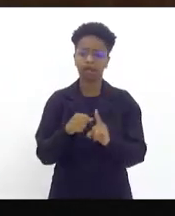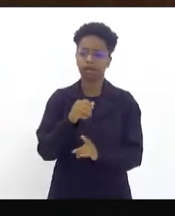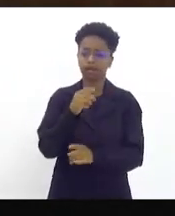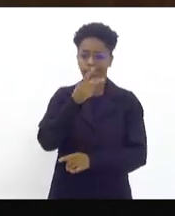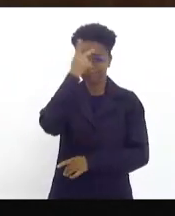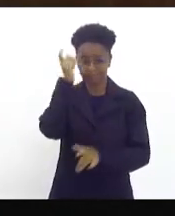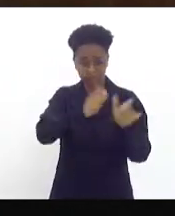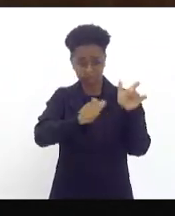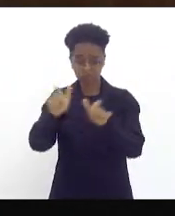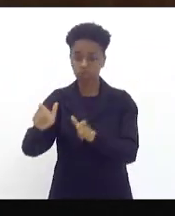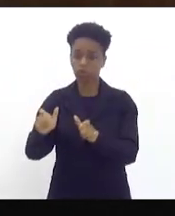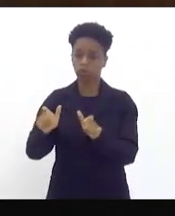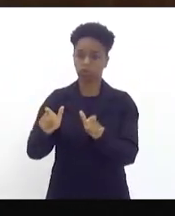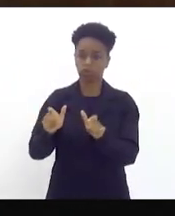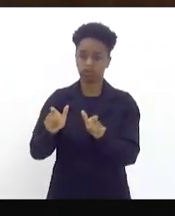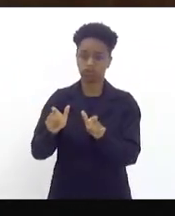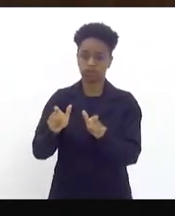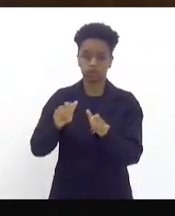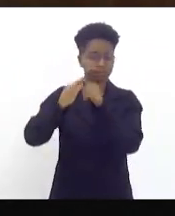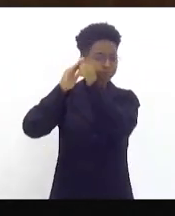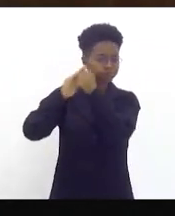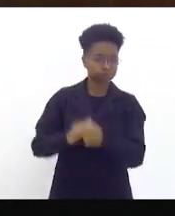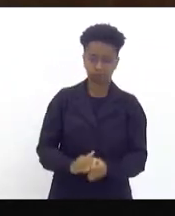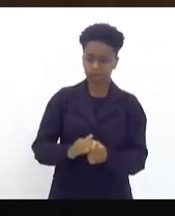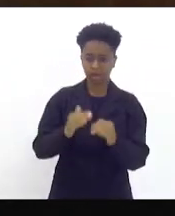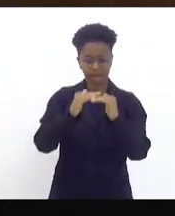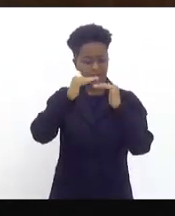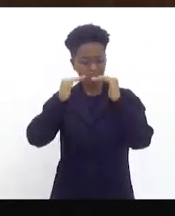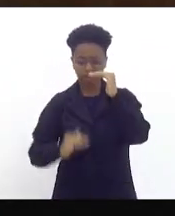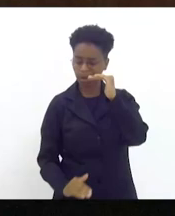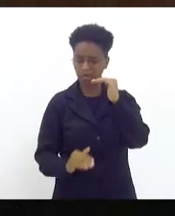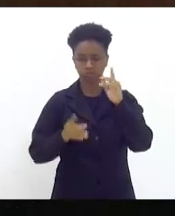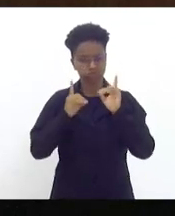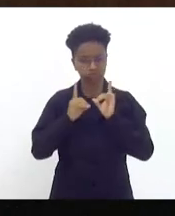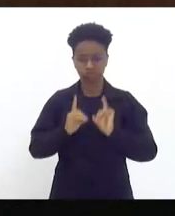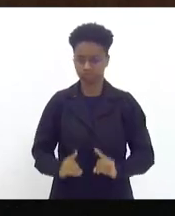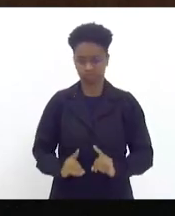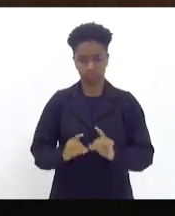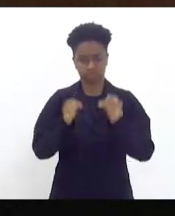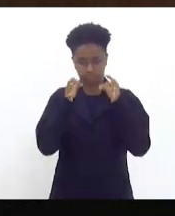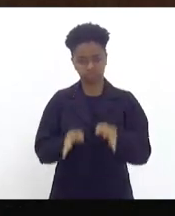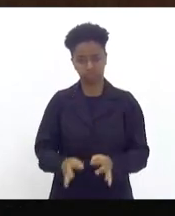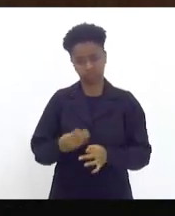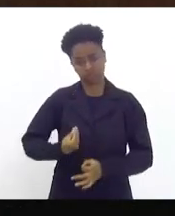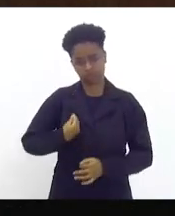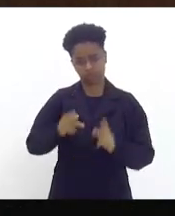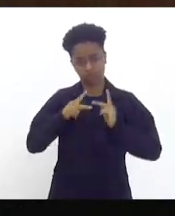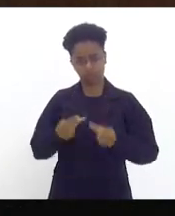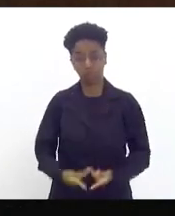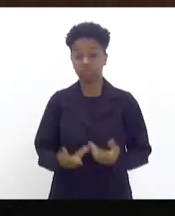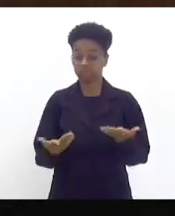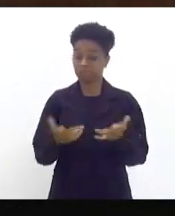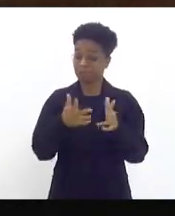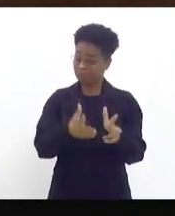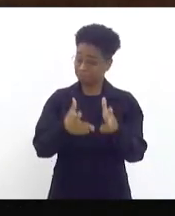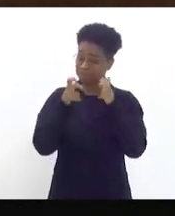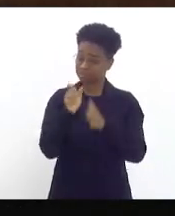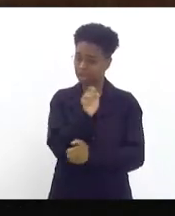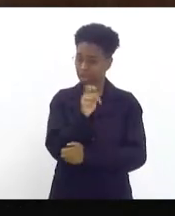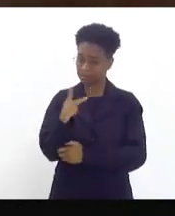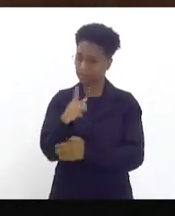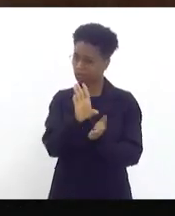pessoas na baixa a linha abaixo da dignidade humana Então vê essa reprodução numa